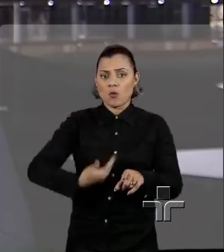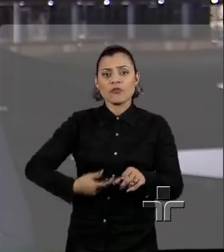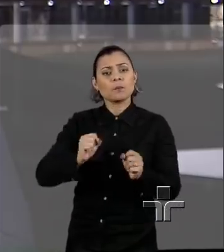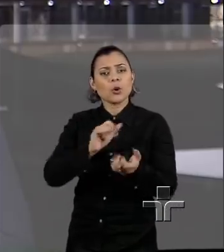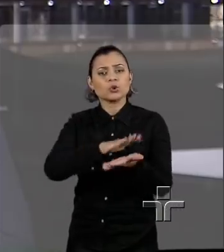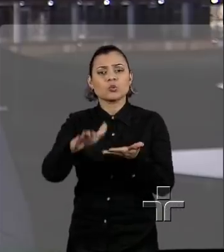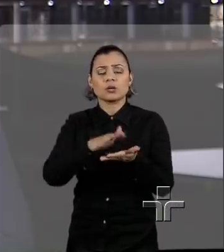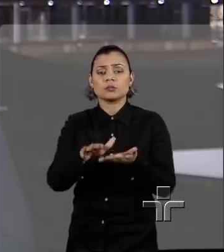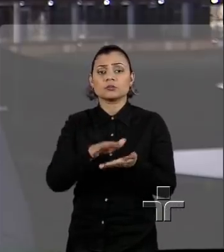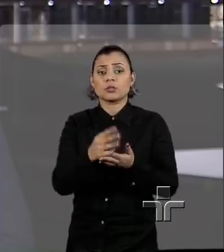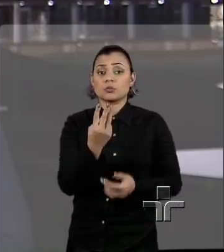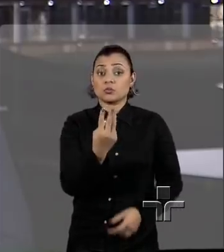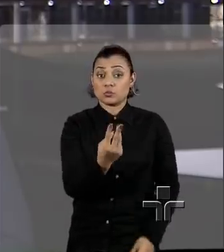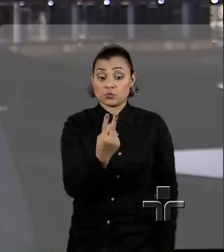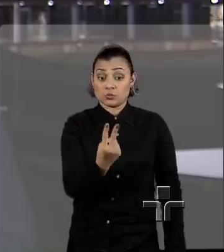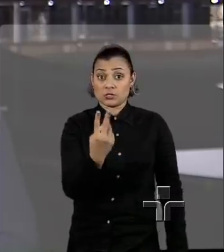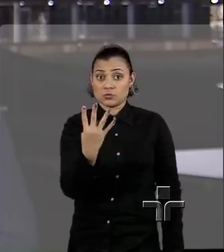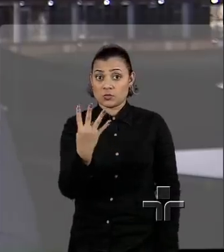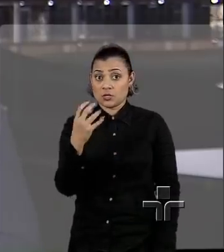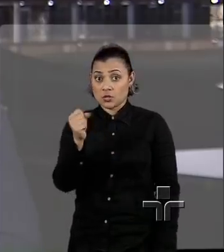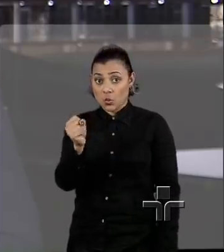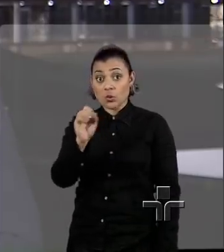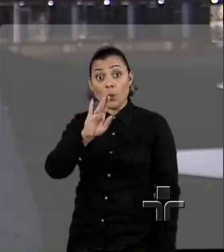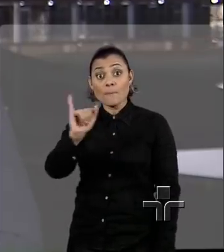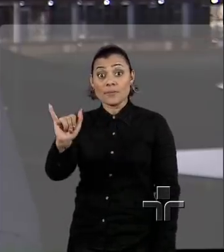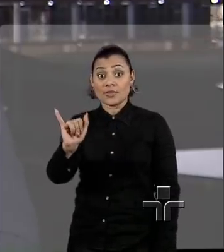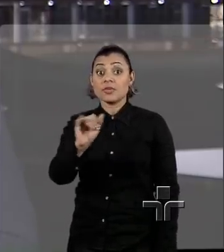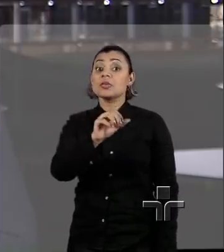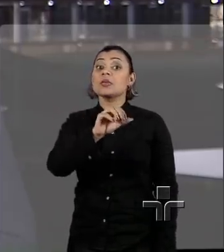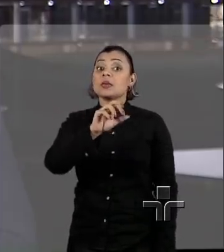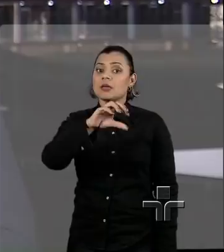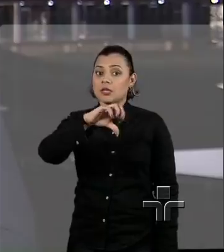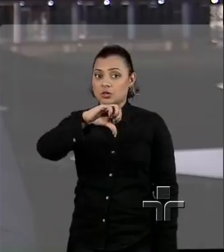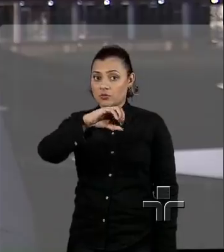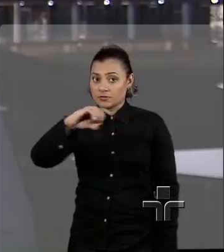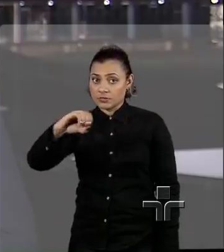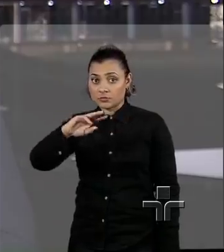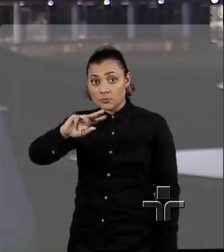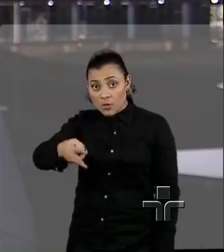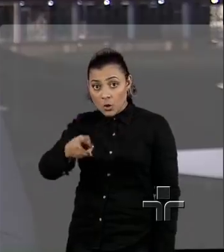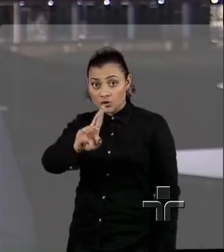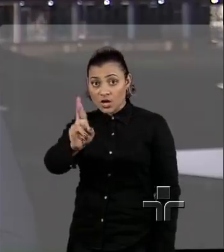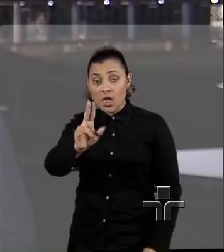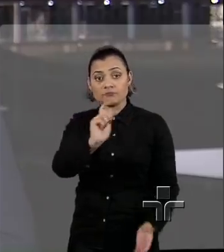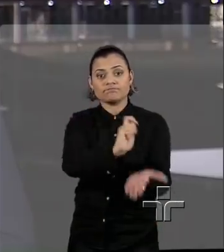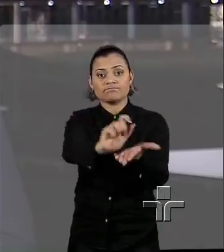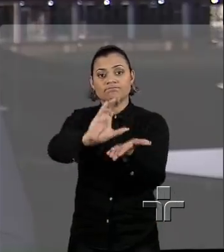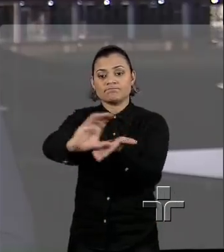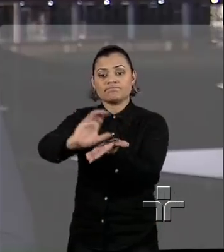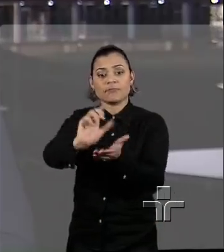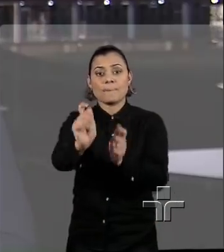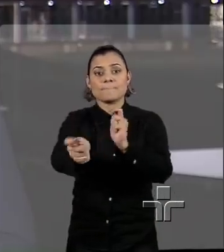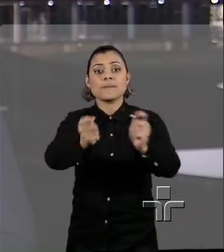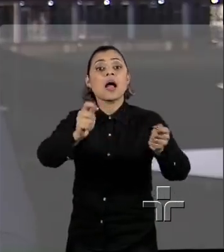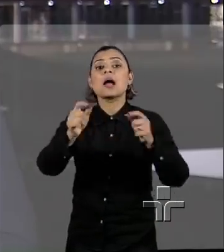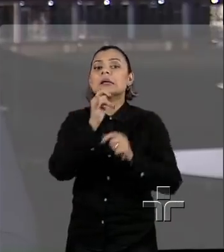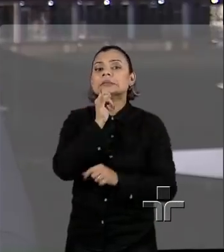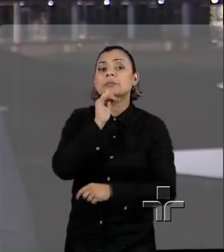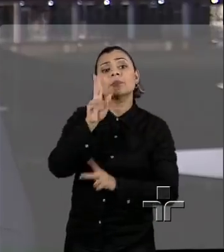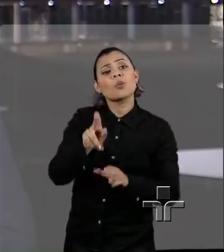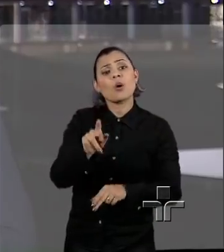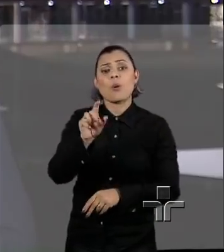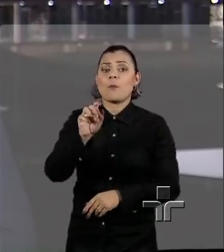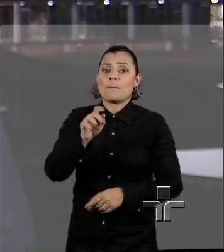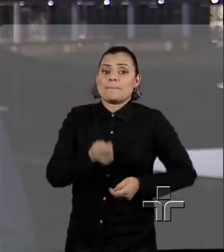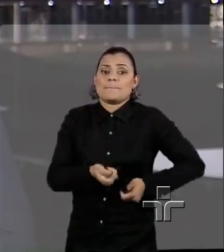gastar 248 bilhões e 900 milhões de reais para arcar com custos com, por exemplo, o